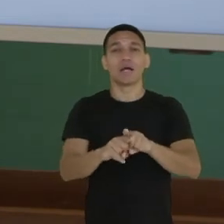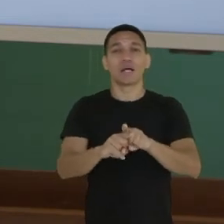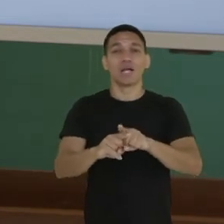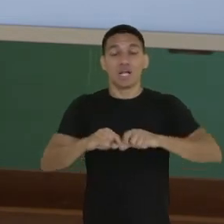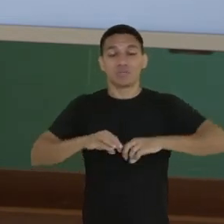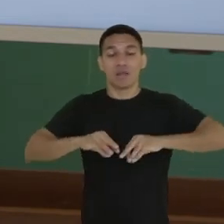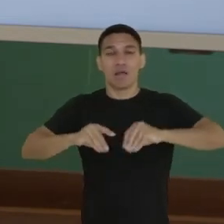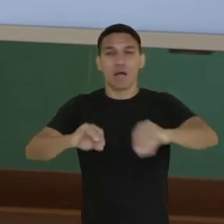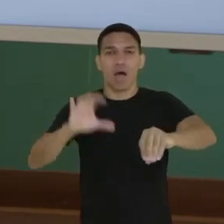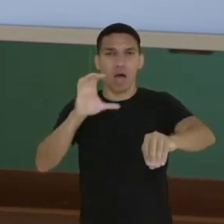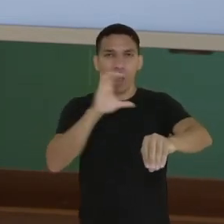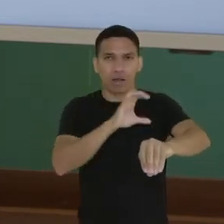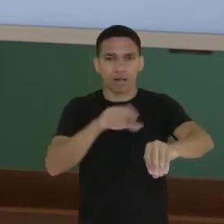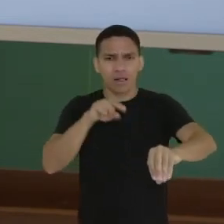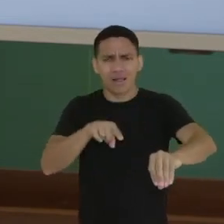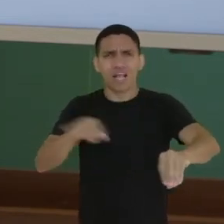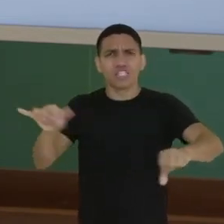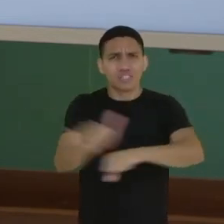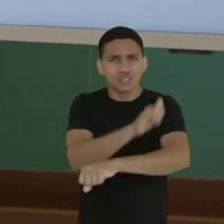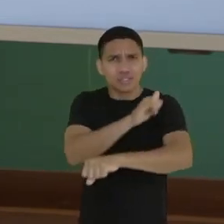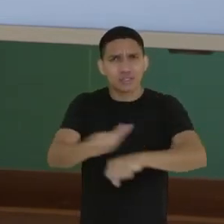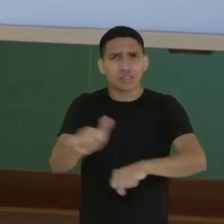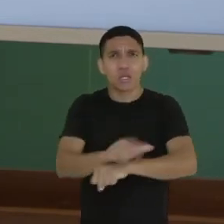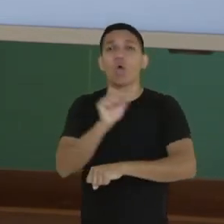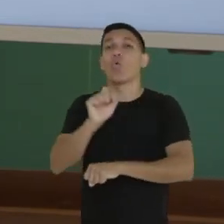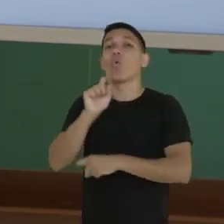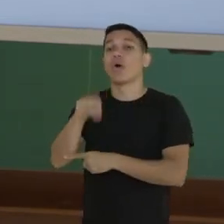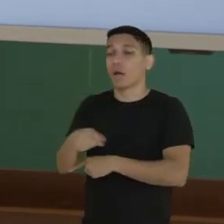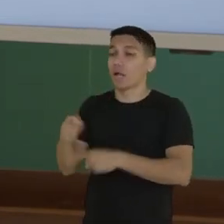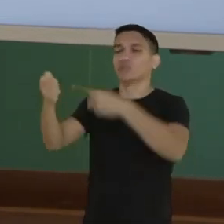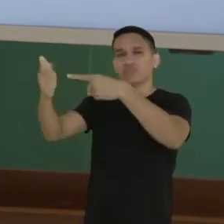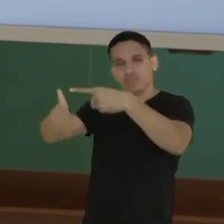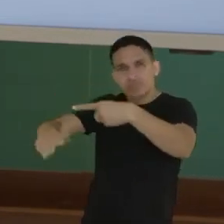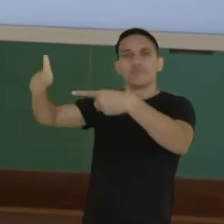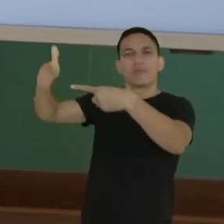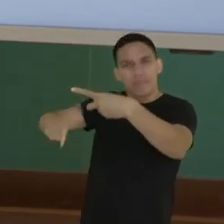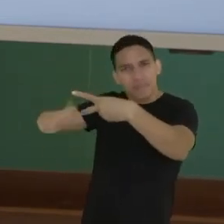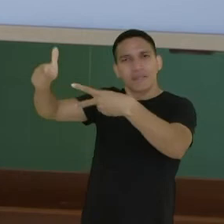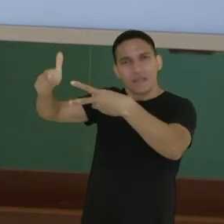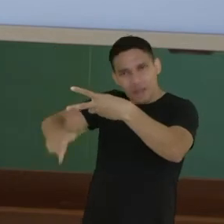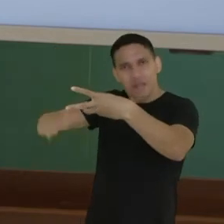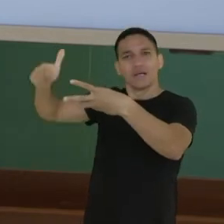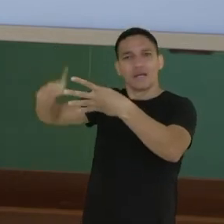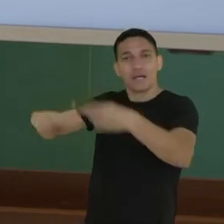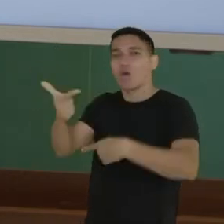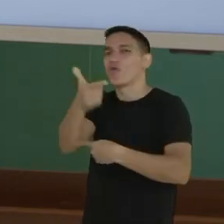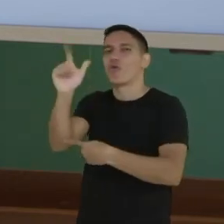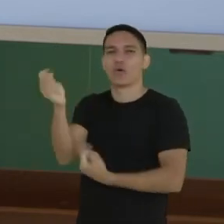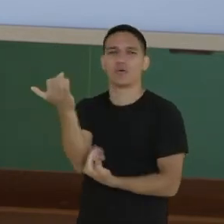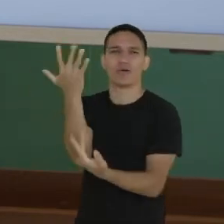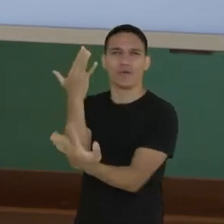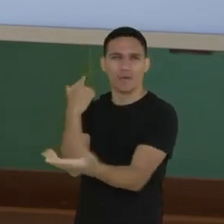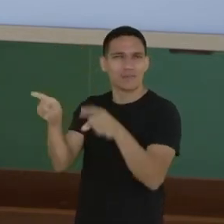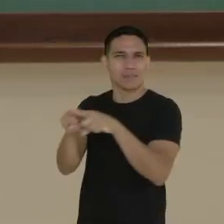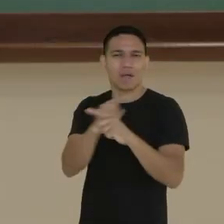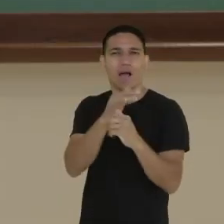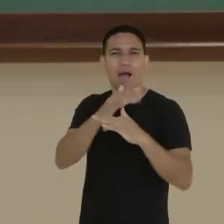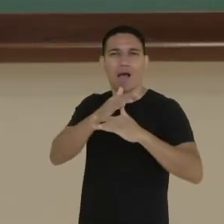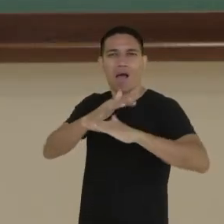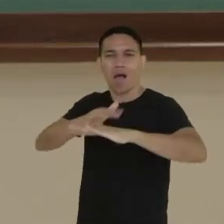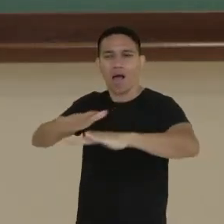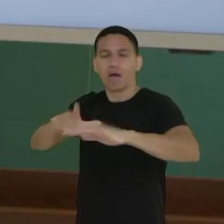esses recursos que principalmente os renováveis, que seria esses outros, a biomassa e a hidráulica, ele